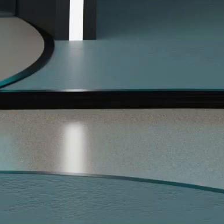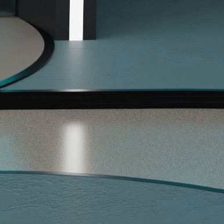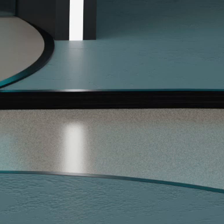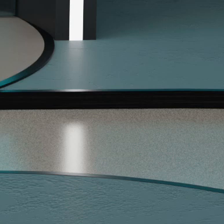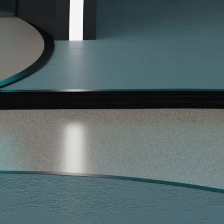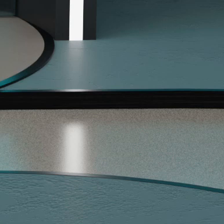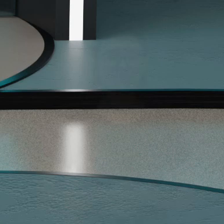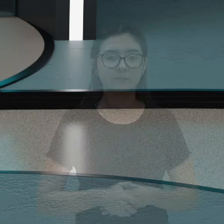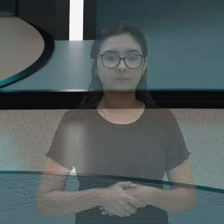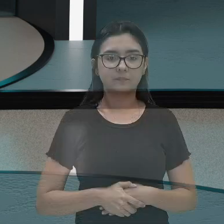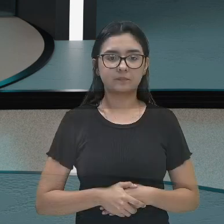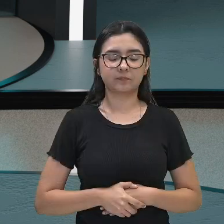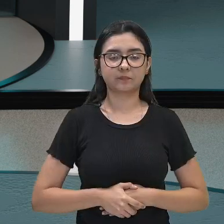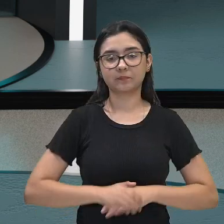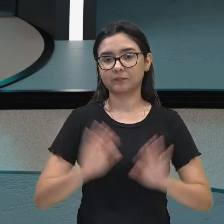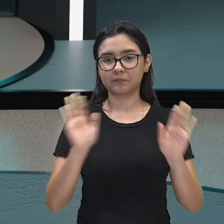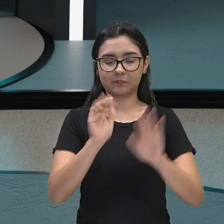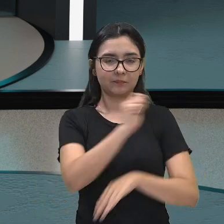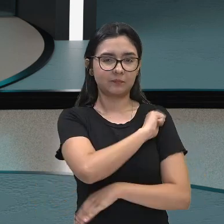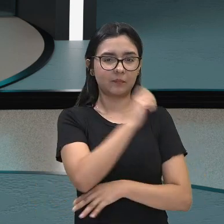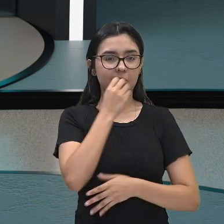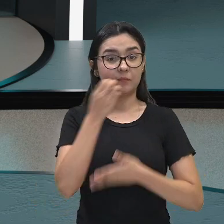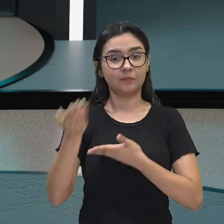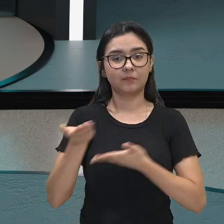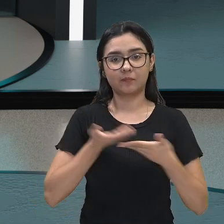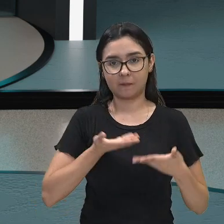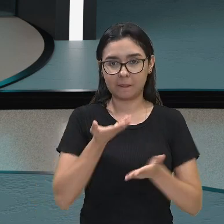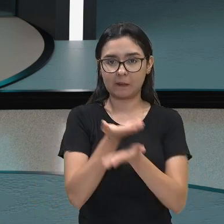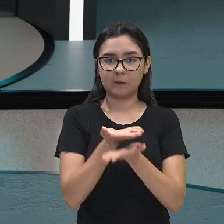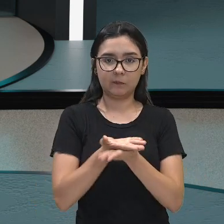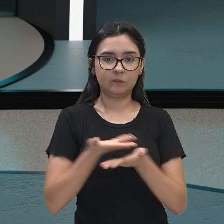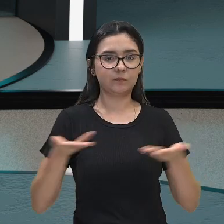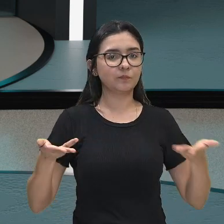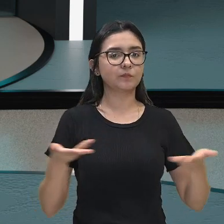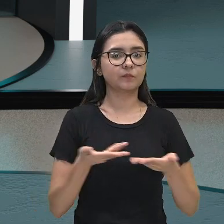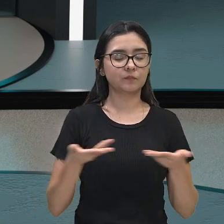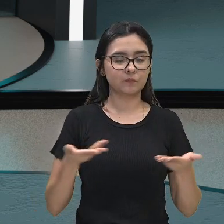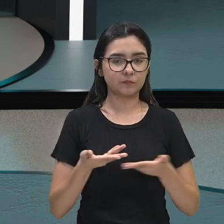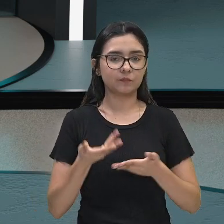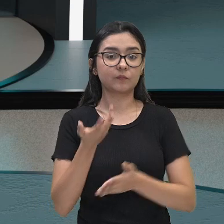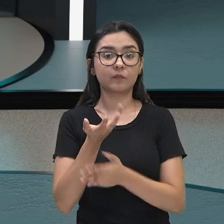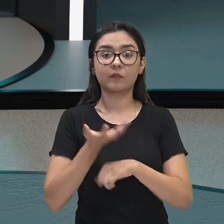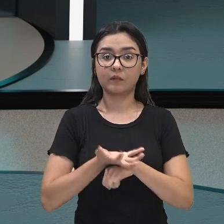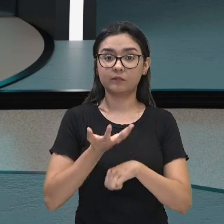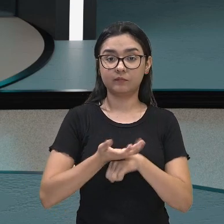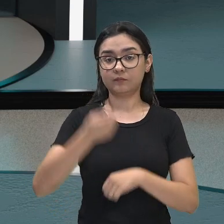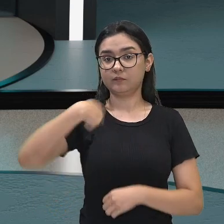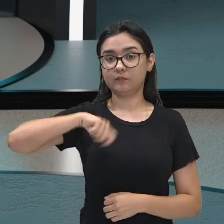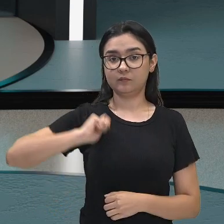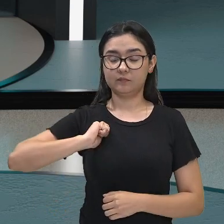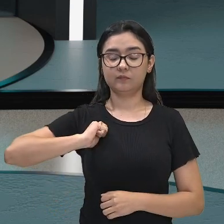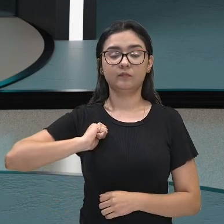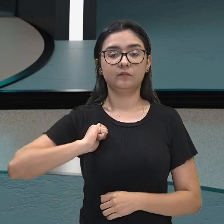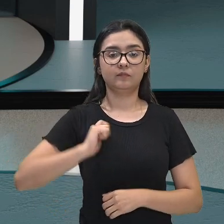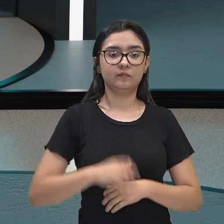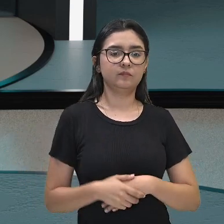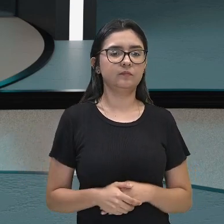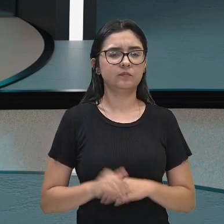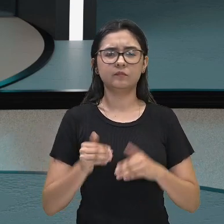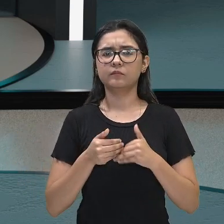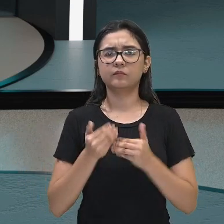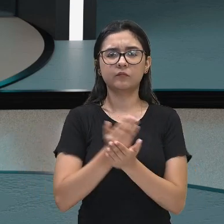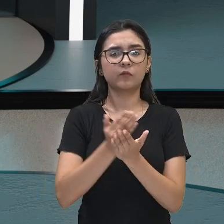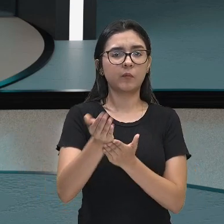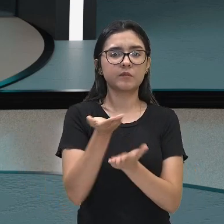Hola, mis queridos, sean muy bienvenidos a nuestra clase de lengua española, empezando la clase